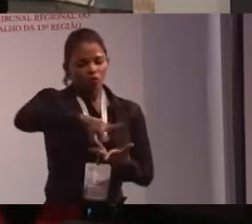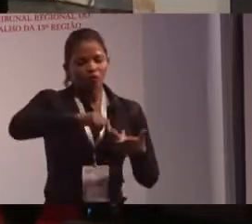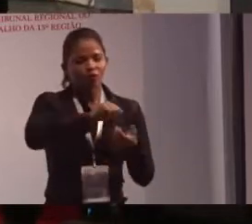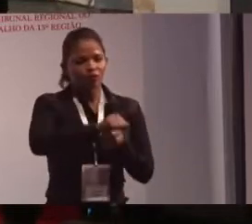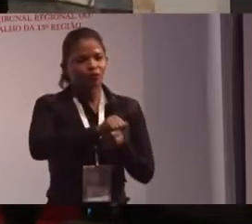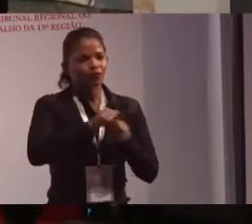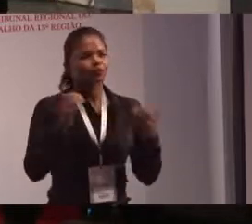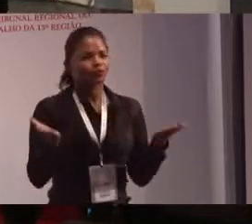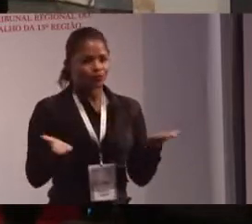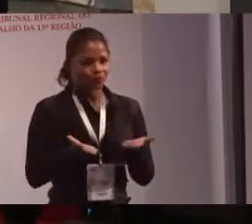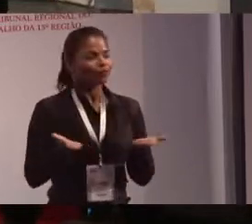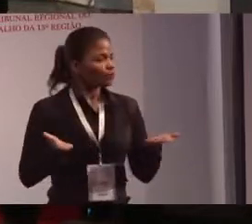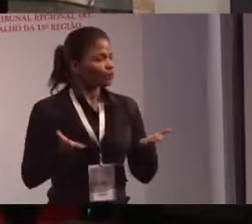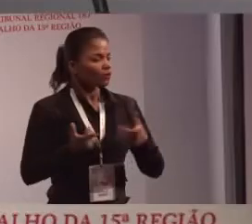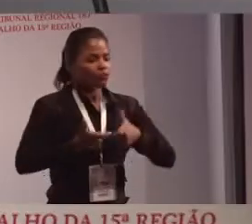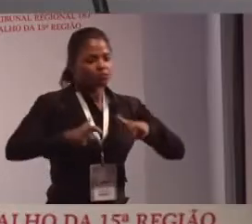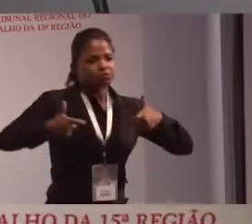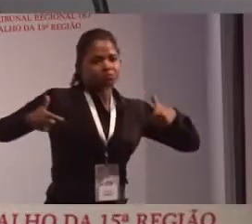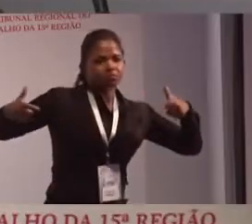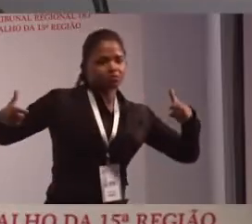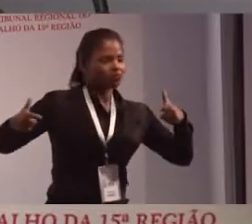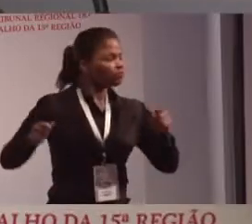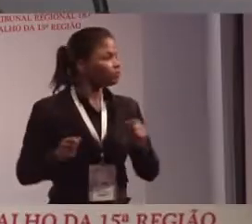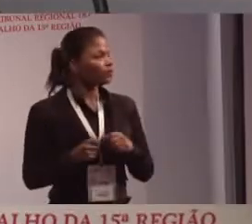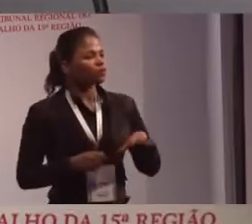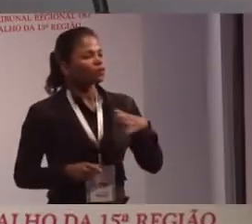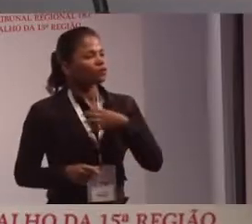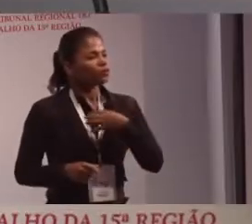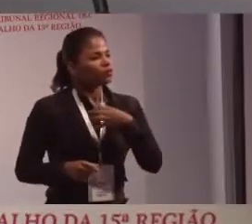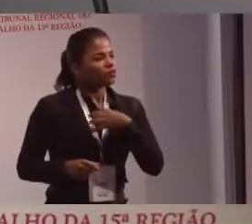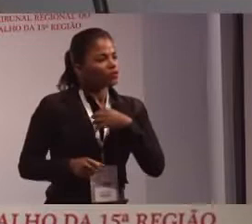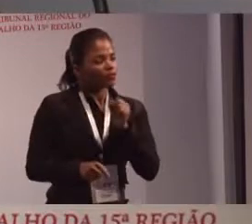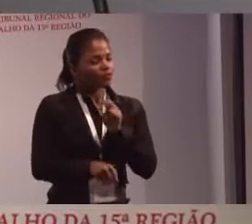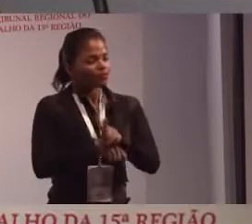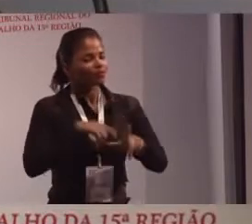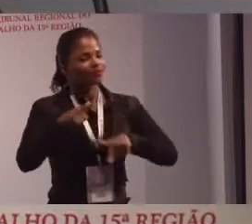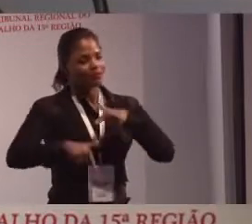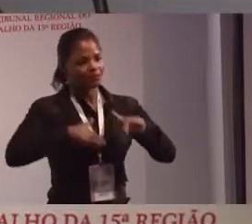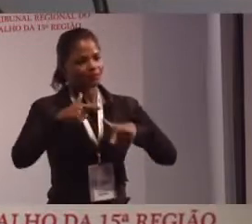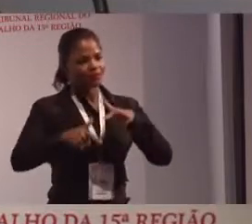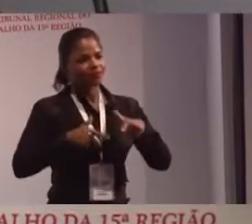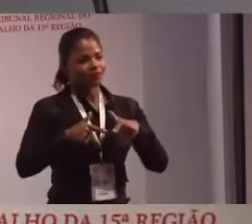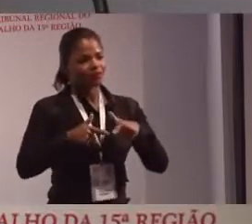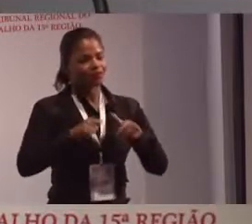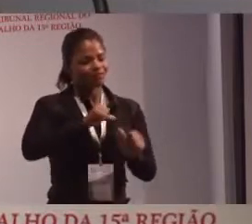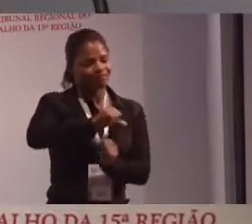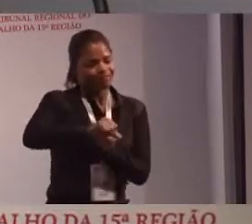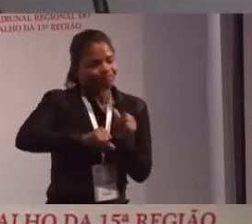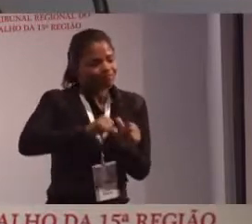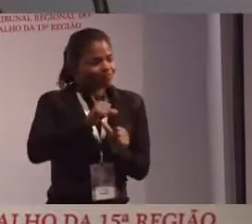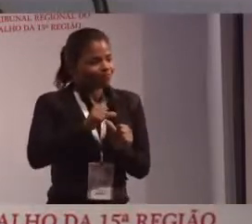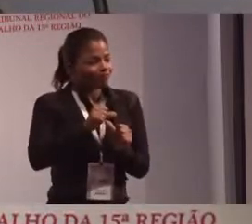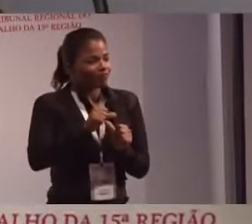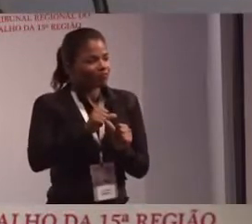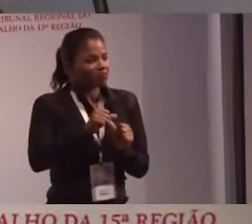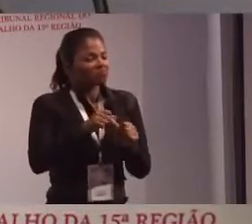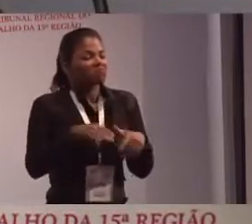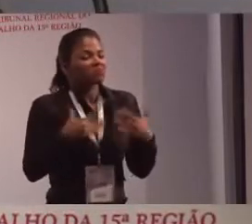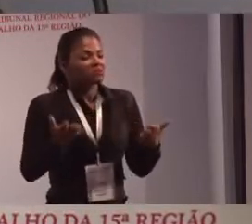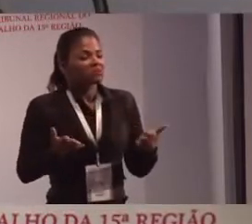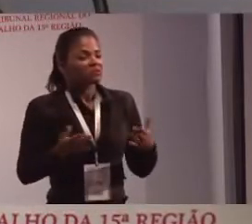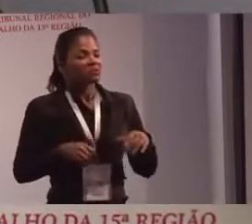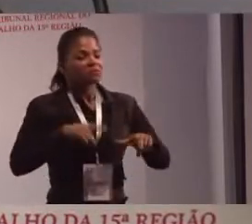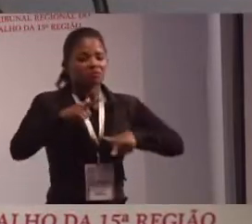tá? Tende a aumentar, mas a característica dessas vagas de trabalho tende a mudar. E para onde é que estão indo